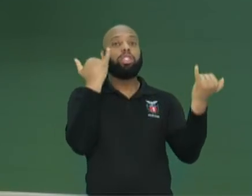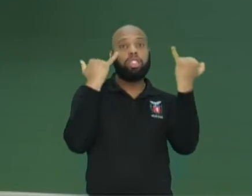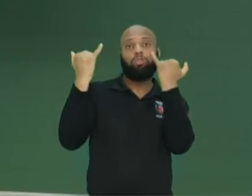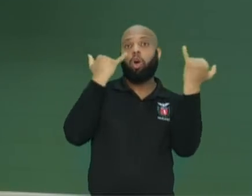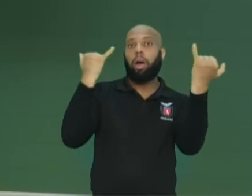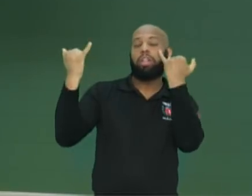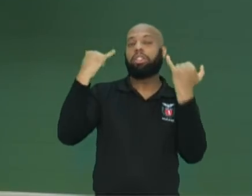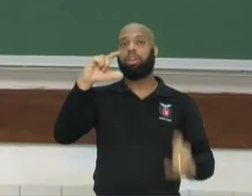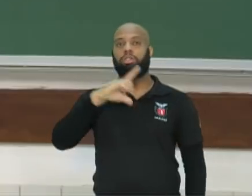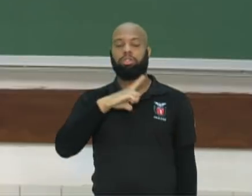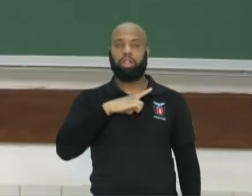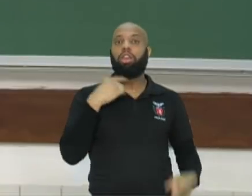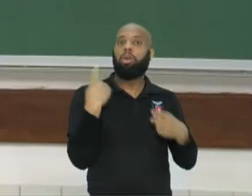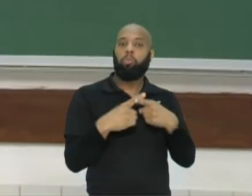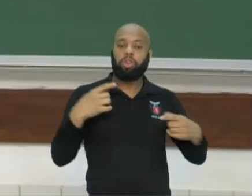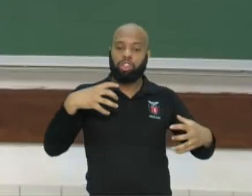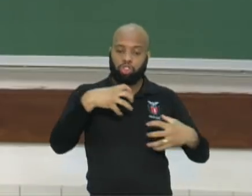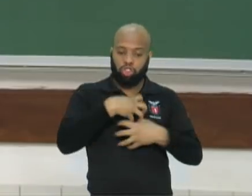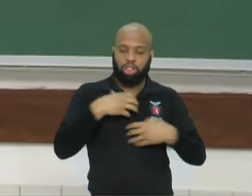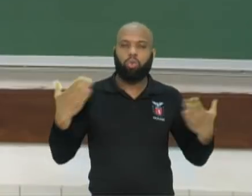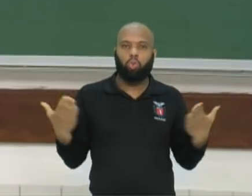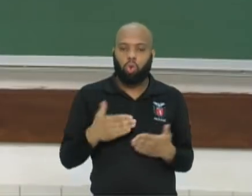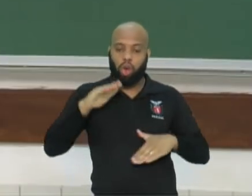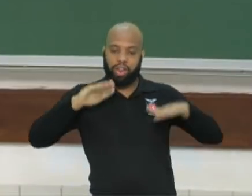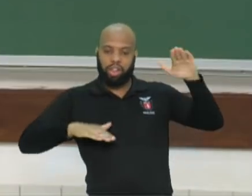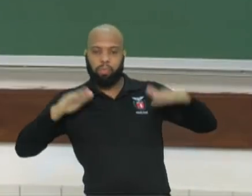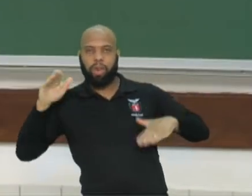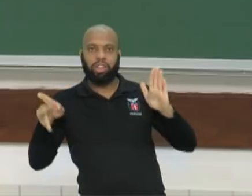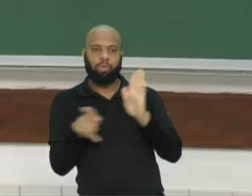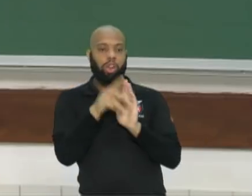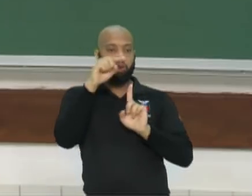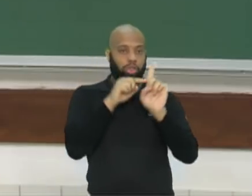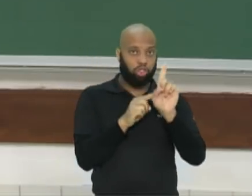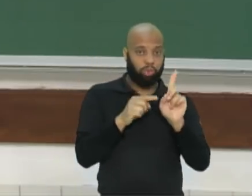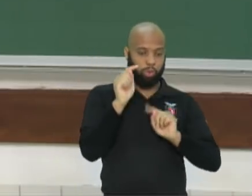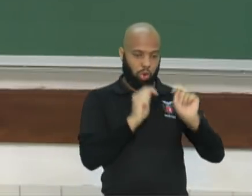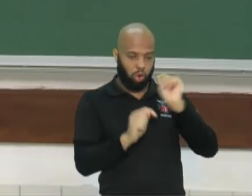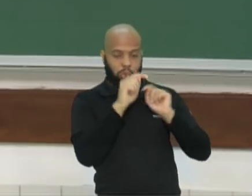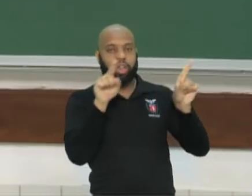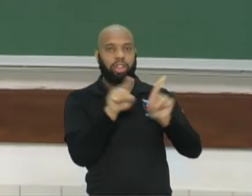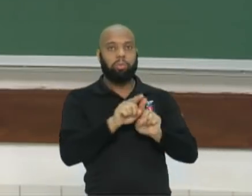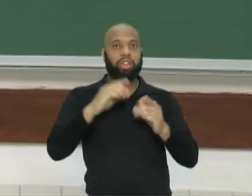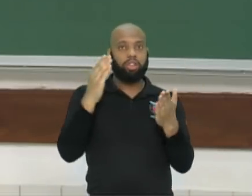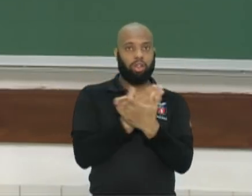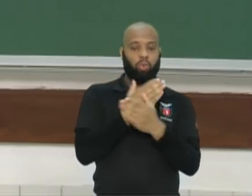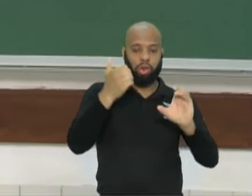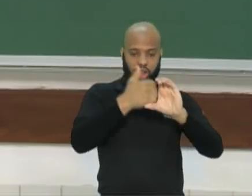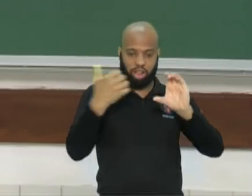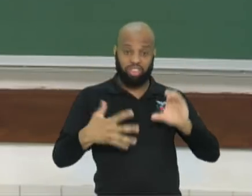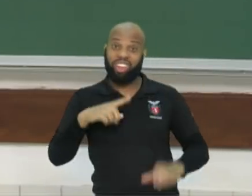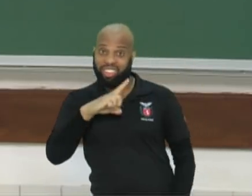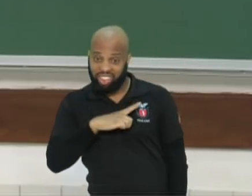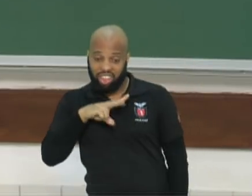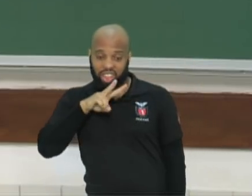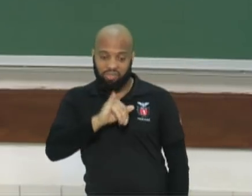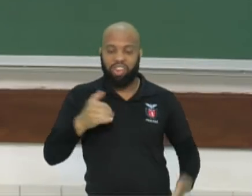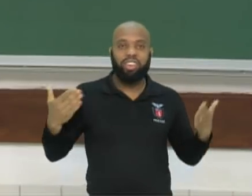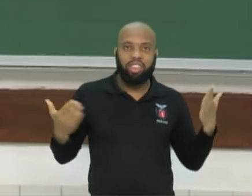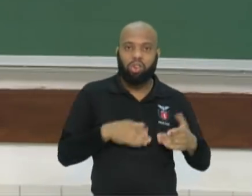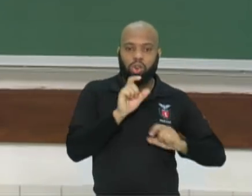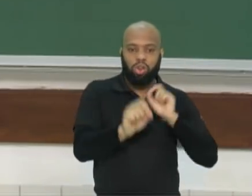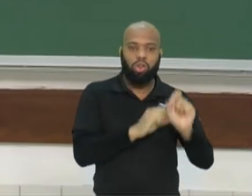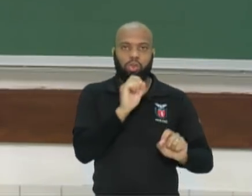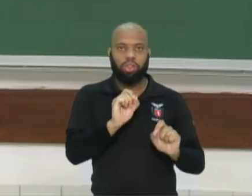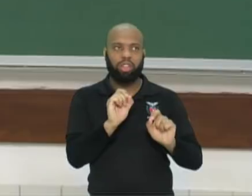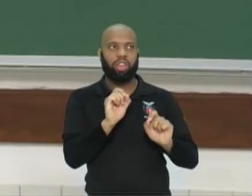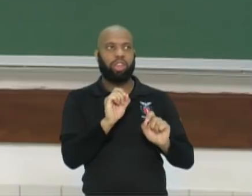dados, né, que de certo modo, dependendo do tipo de atividade econômica, dependendo de algumas características, vão se refletir